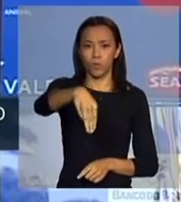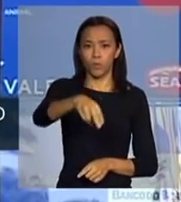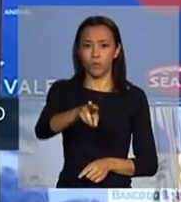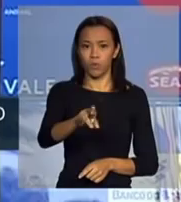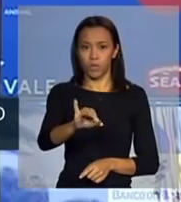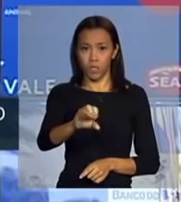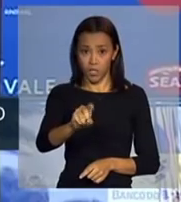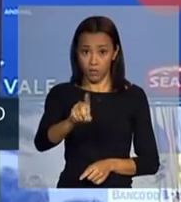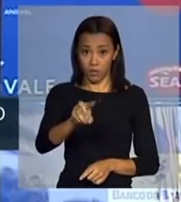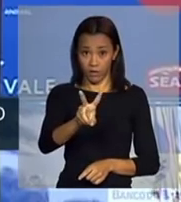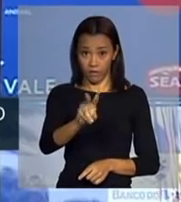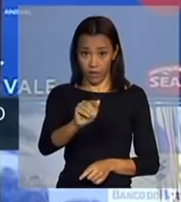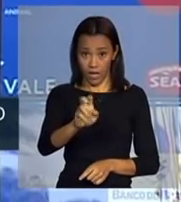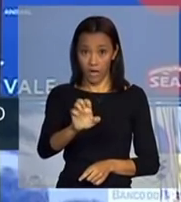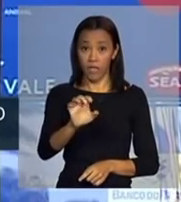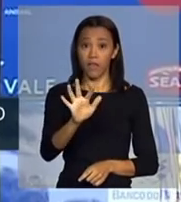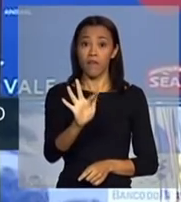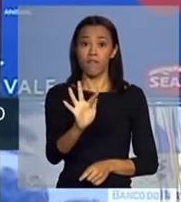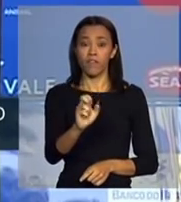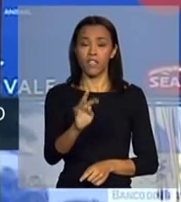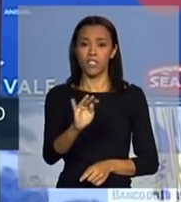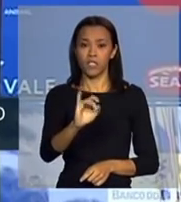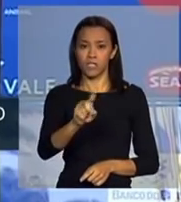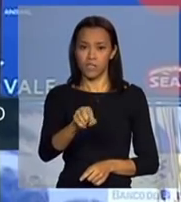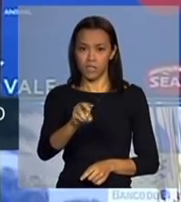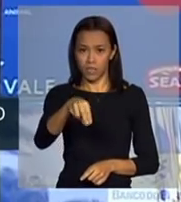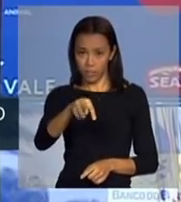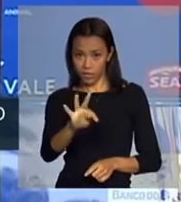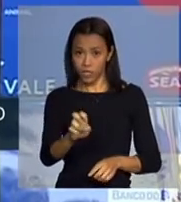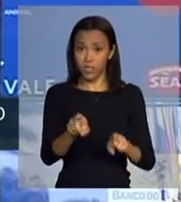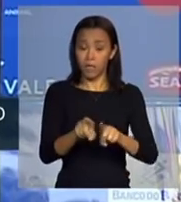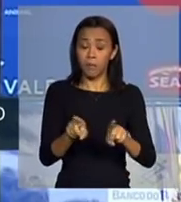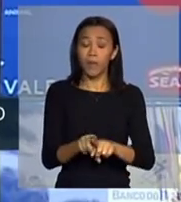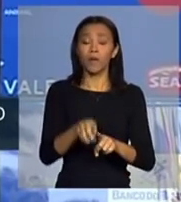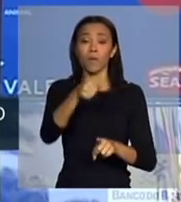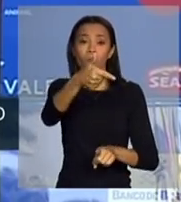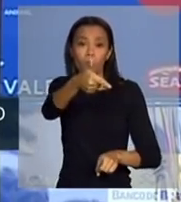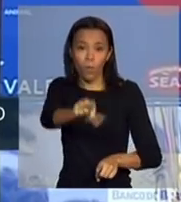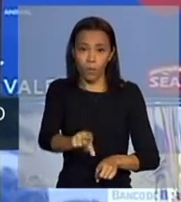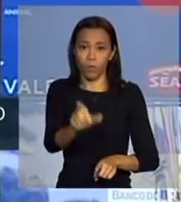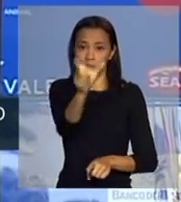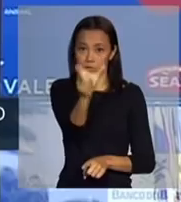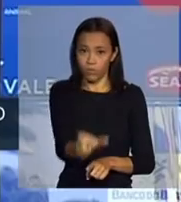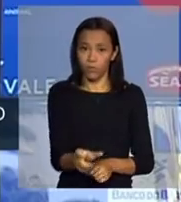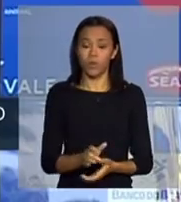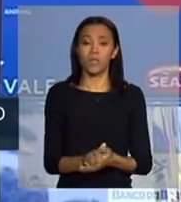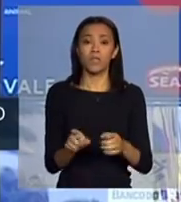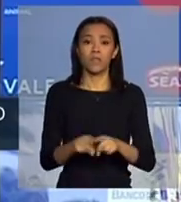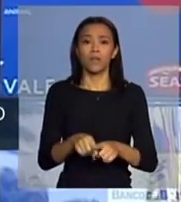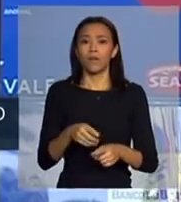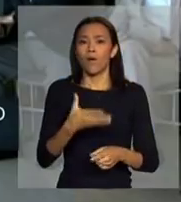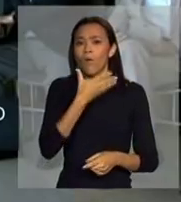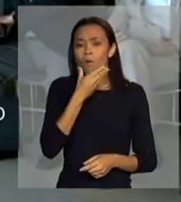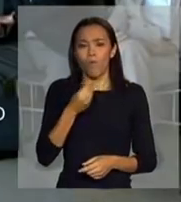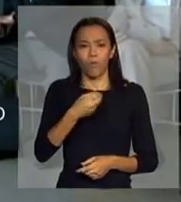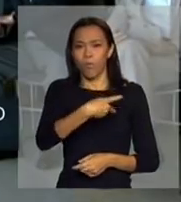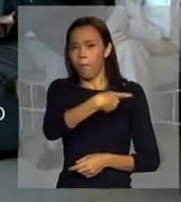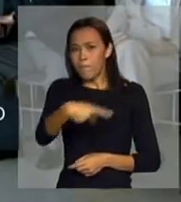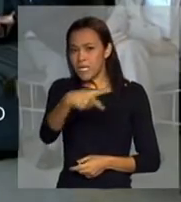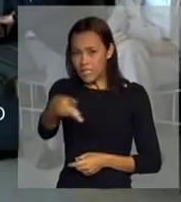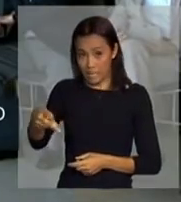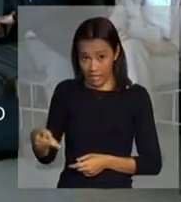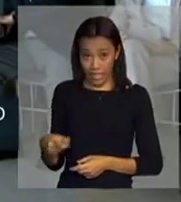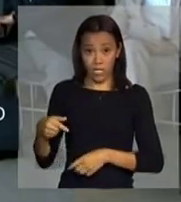Vale Fertilizantes, o Maurício Borges, presidente da Apex Brasil, senhores presidentes das